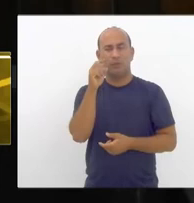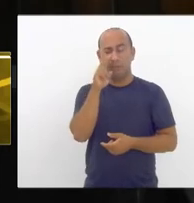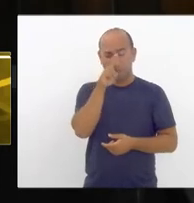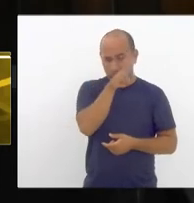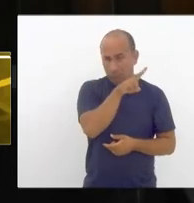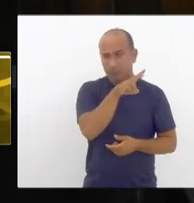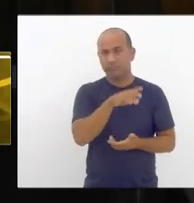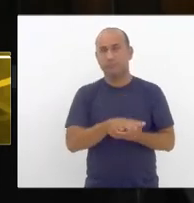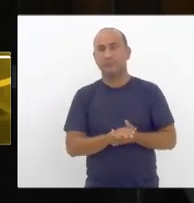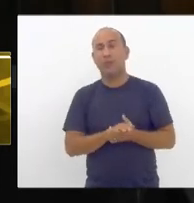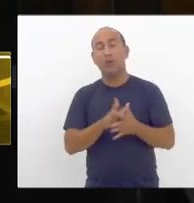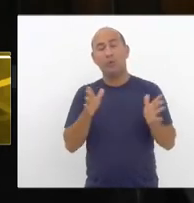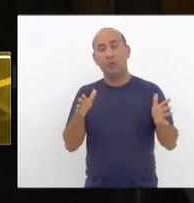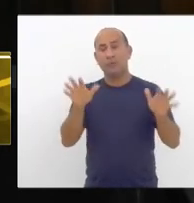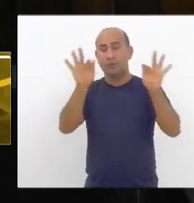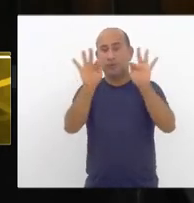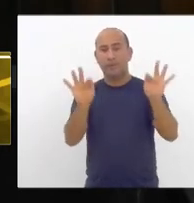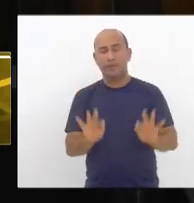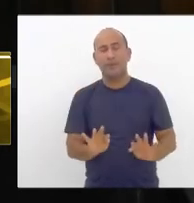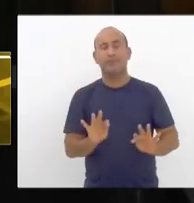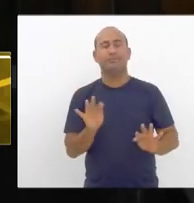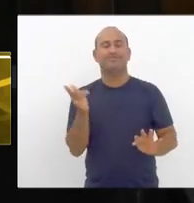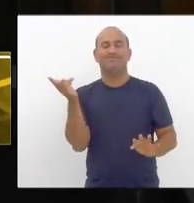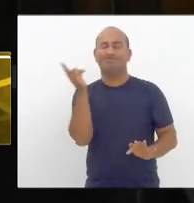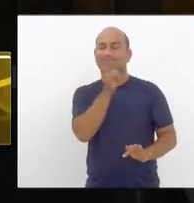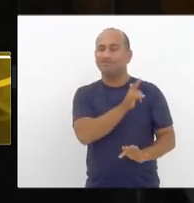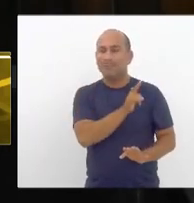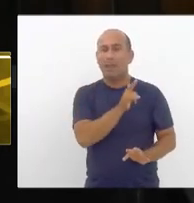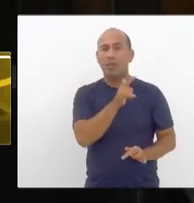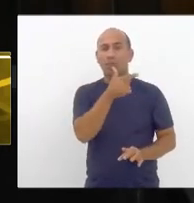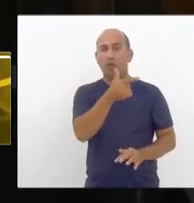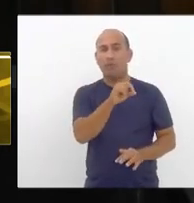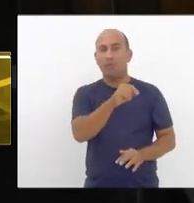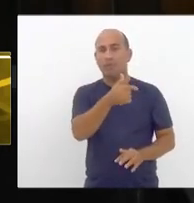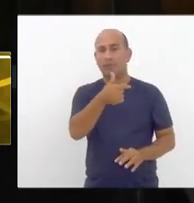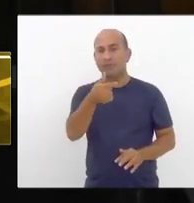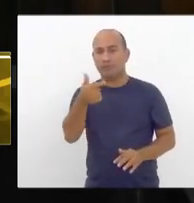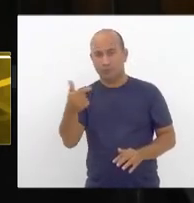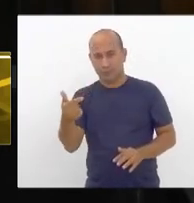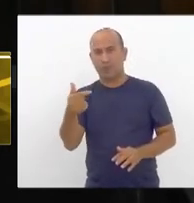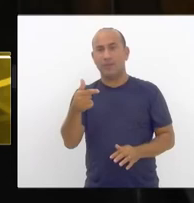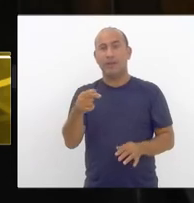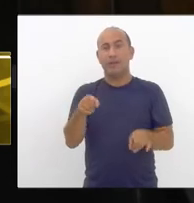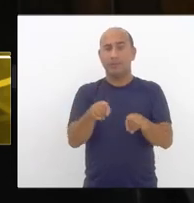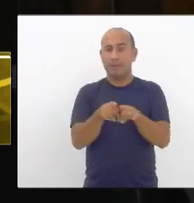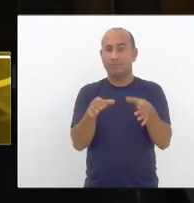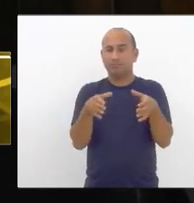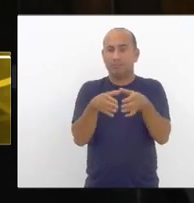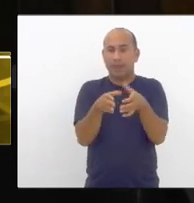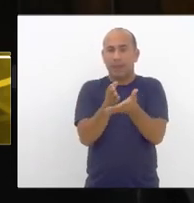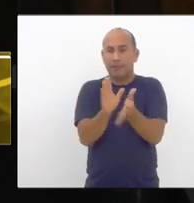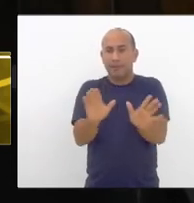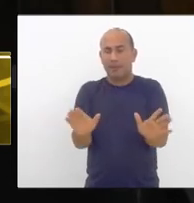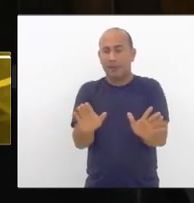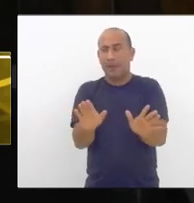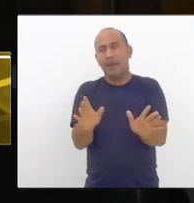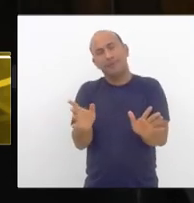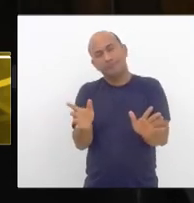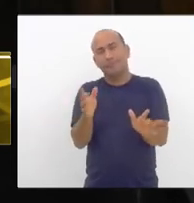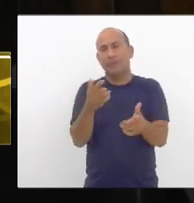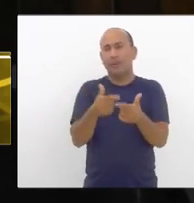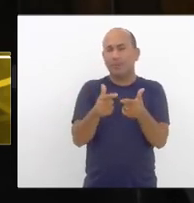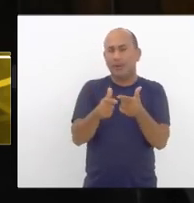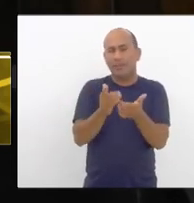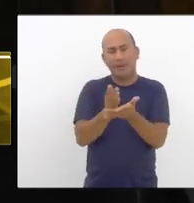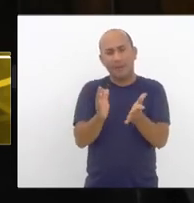muito feliz e realizado de chegar em 2022 e ver também esse ciclo se encerrando não que os problemas também decidiriam